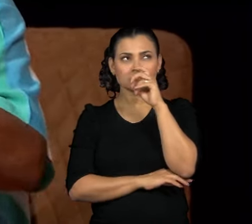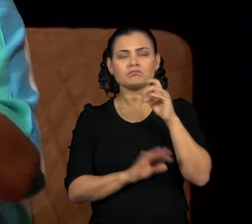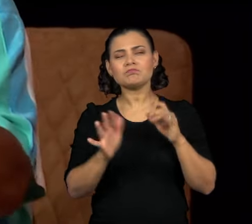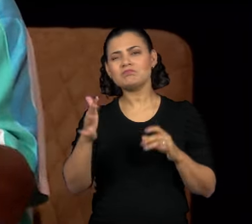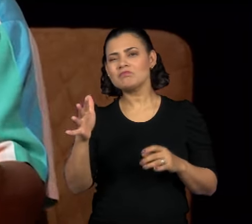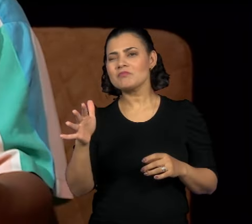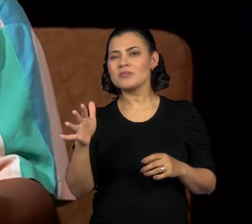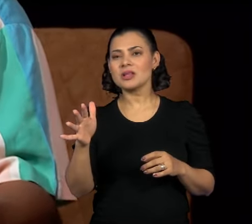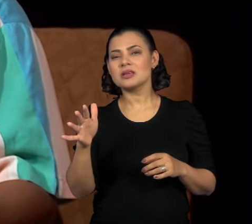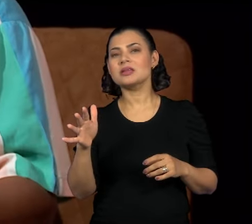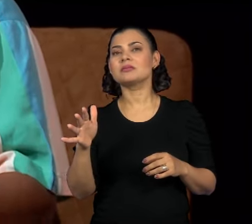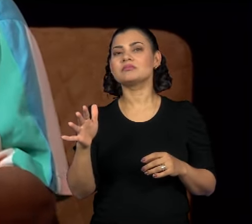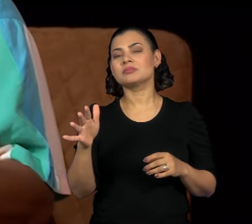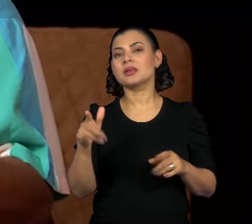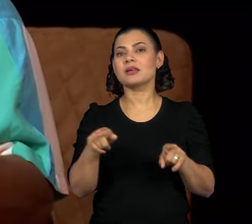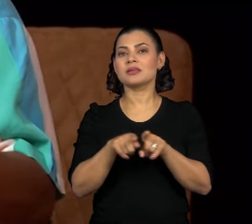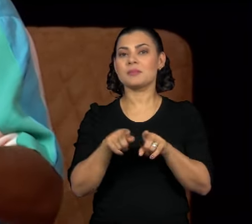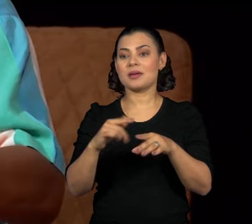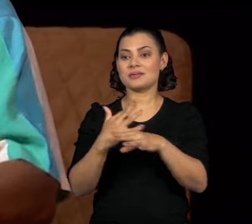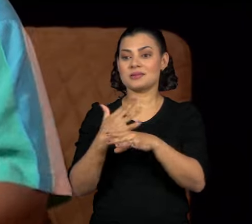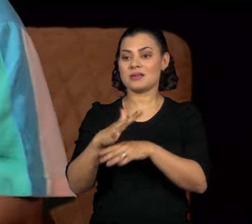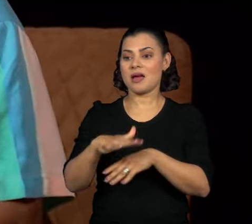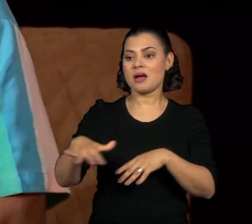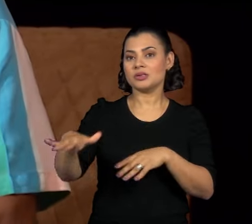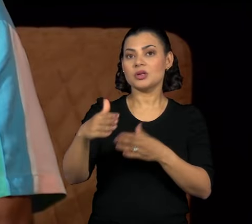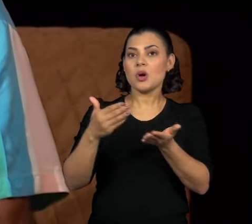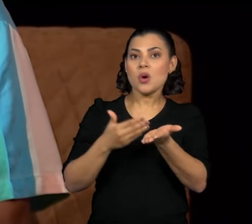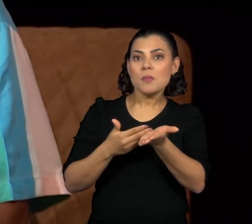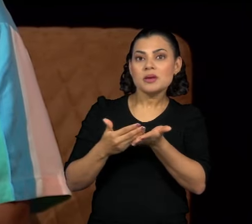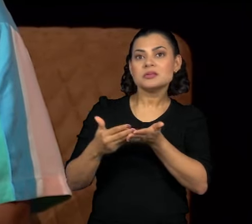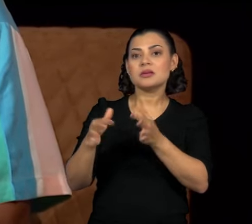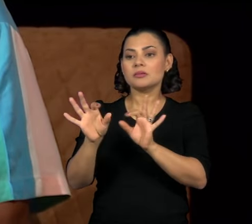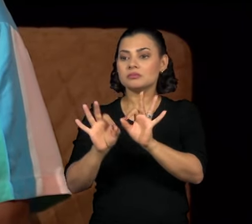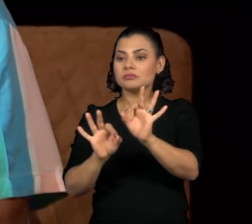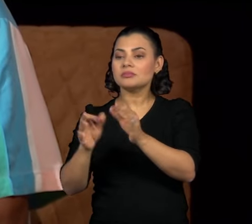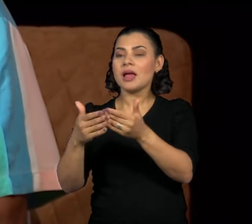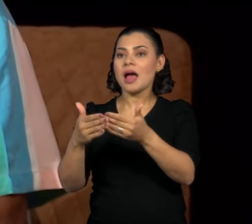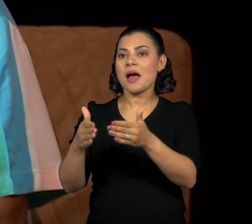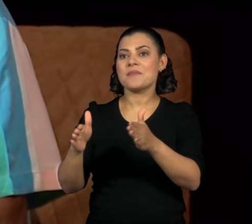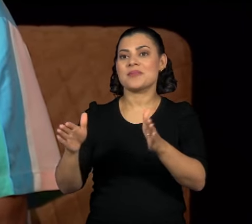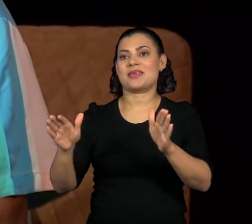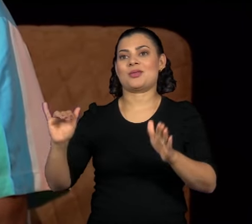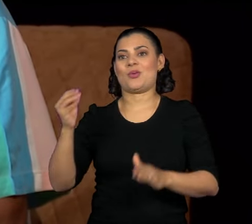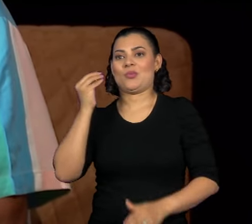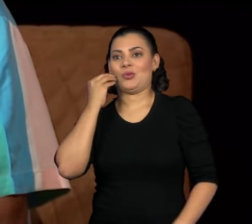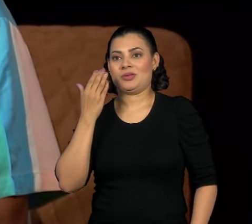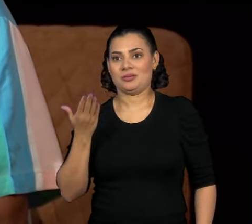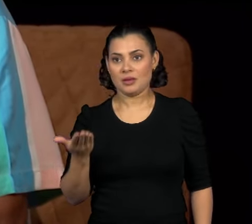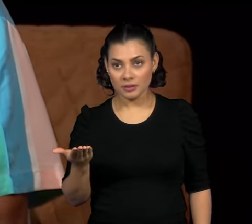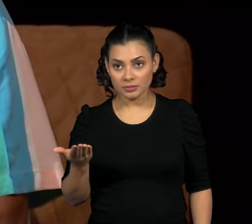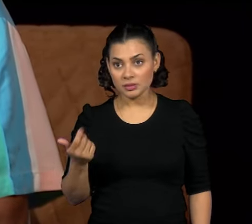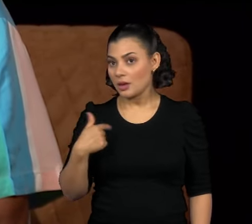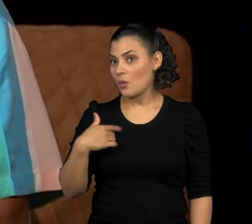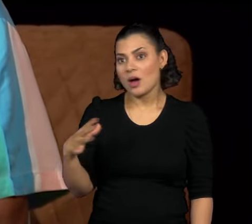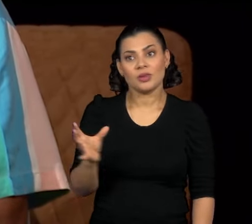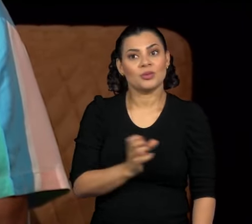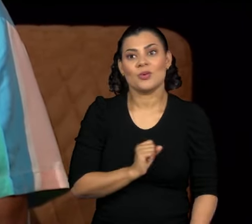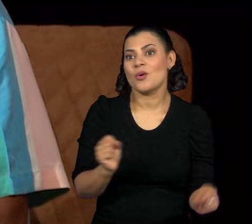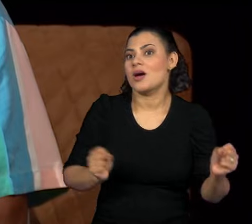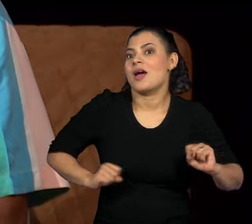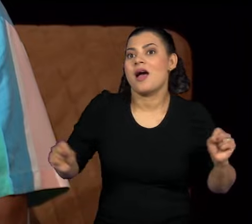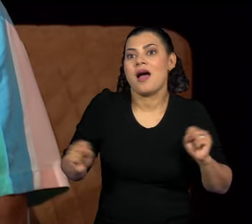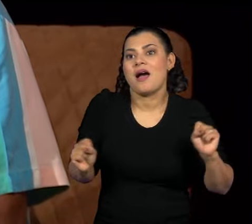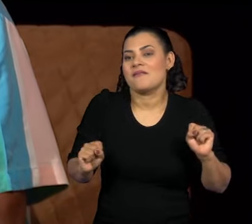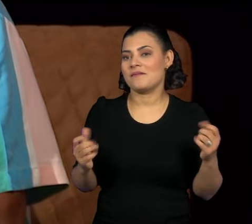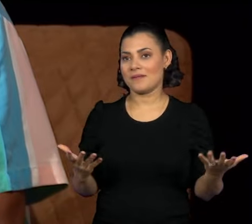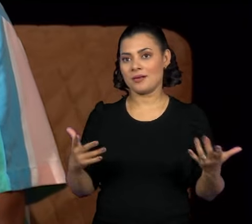Acho que a própria cidade foi se abrindo cada vez mais, né? Eu adorava esse